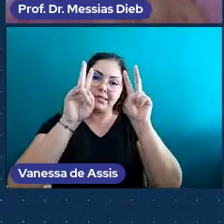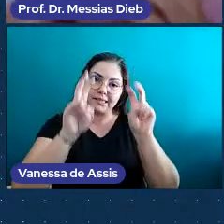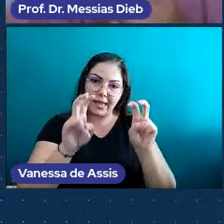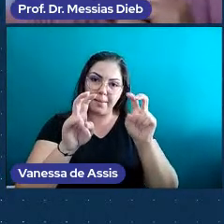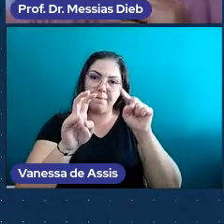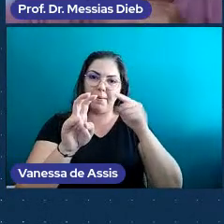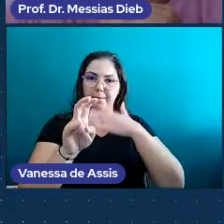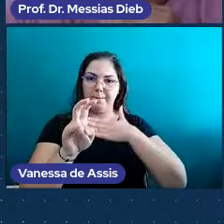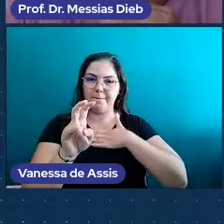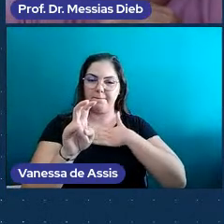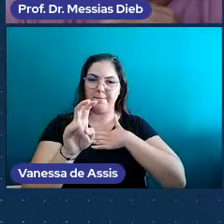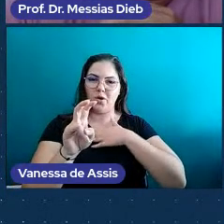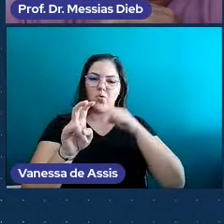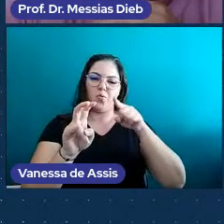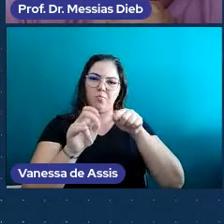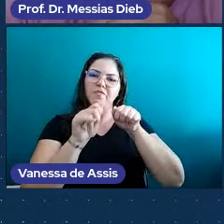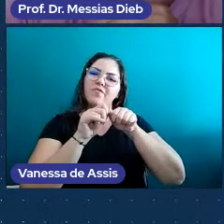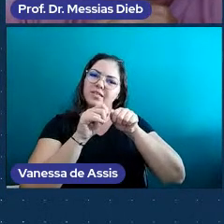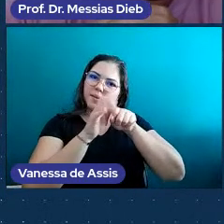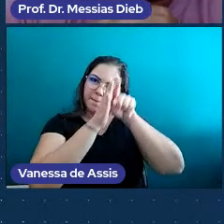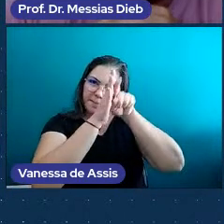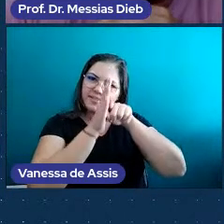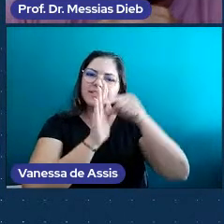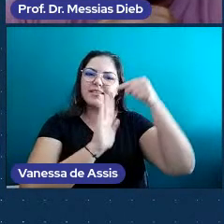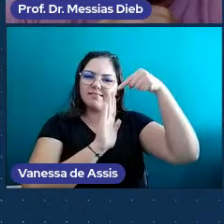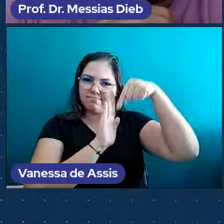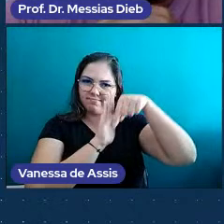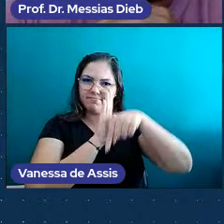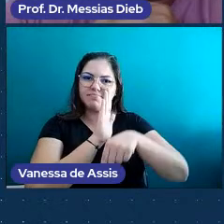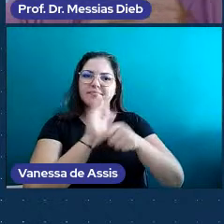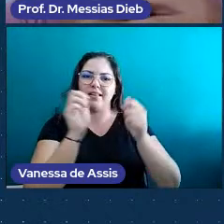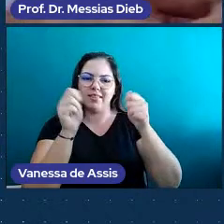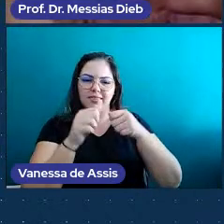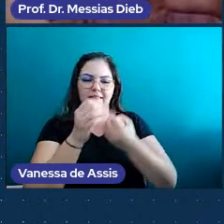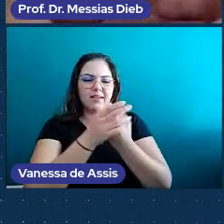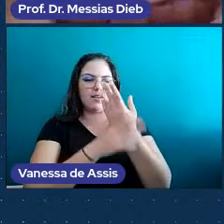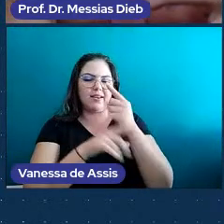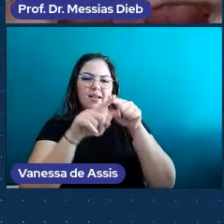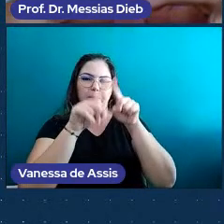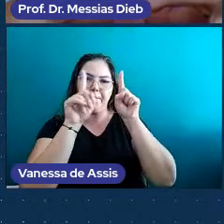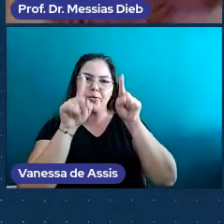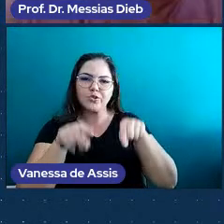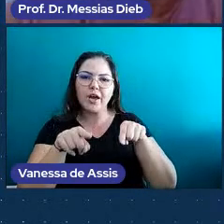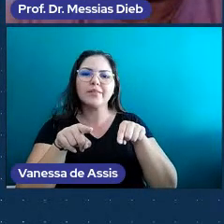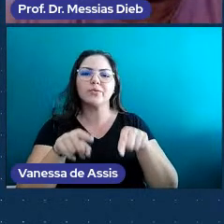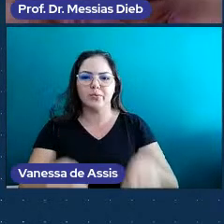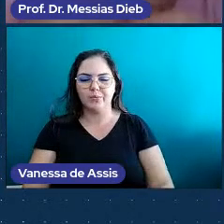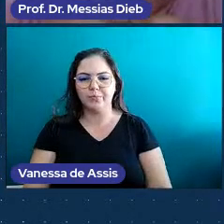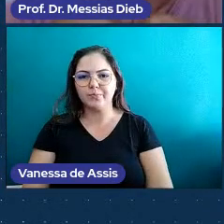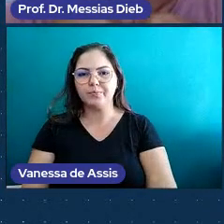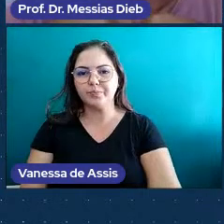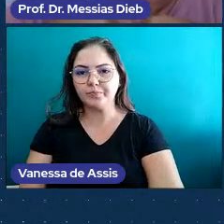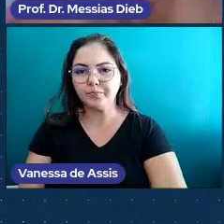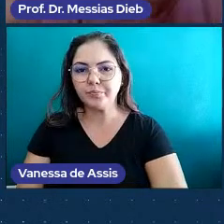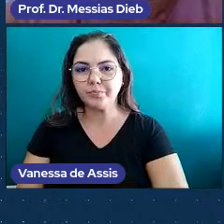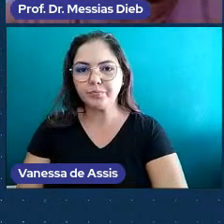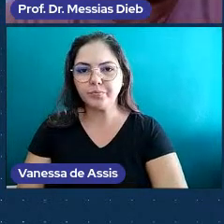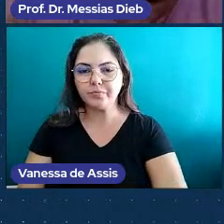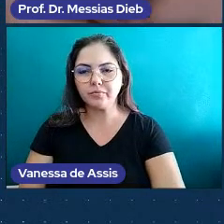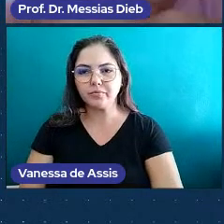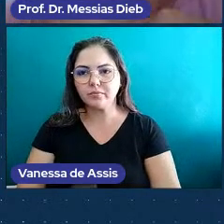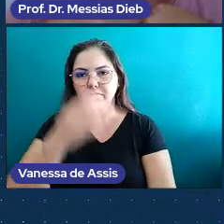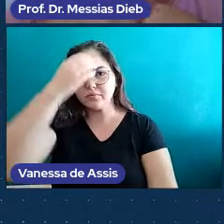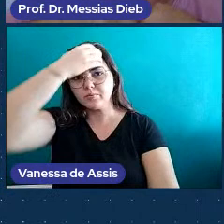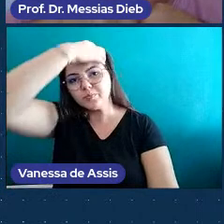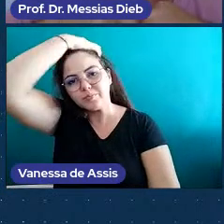tema para que você possa elaborar o seu projeto, né? Então, assim, esse tema também pode surgir da história